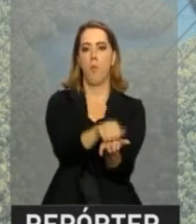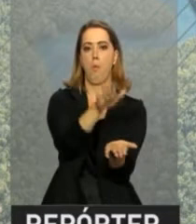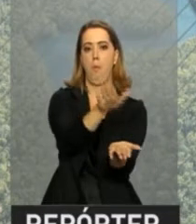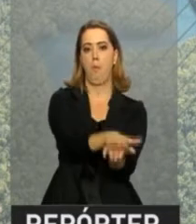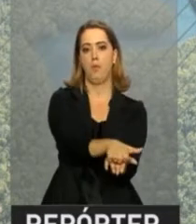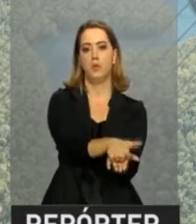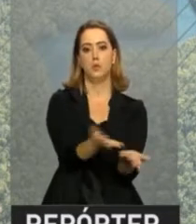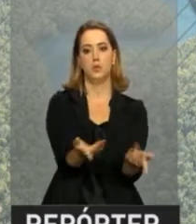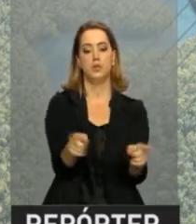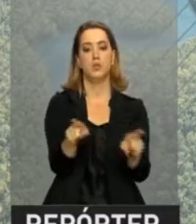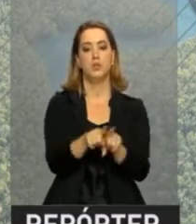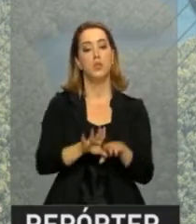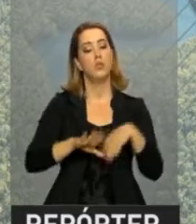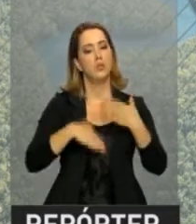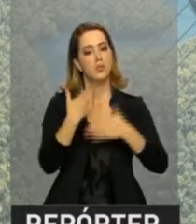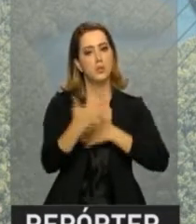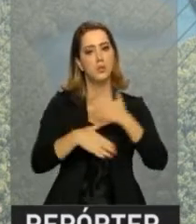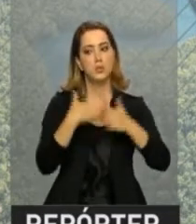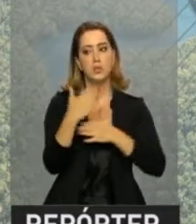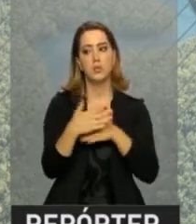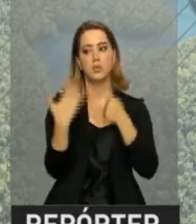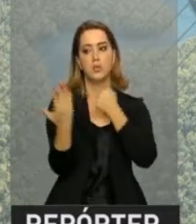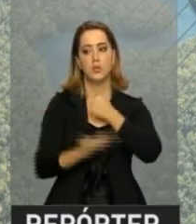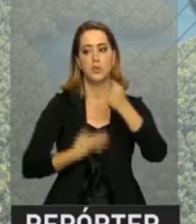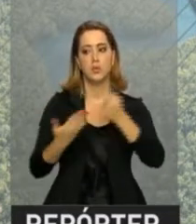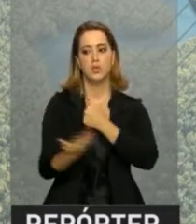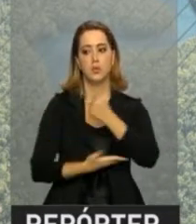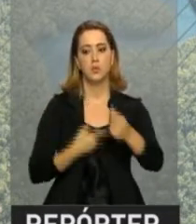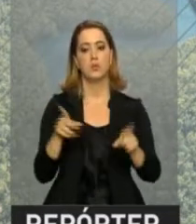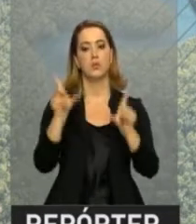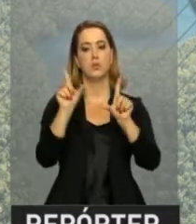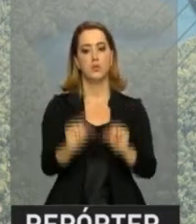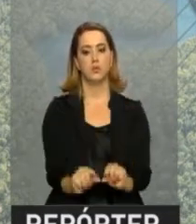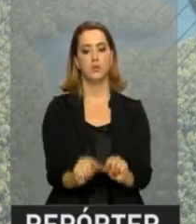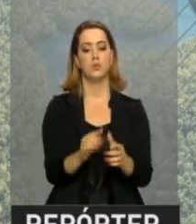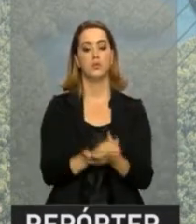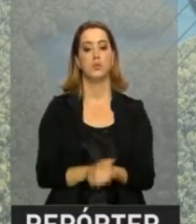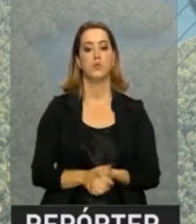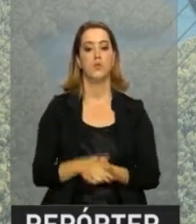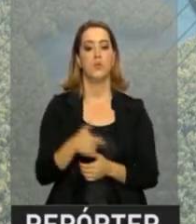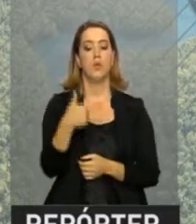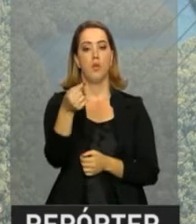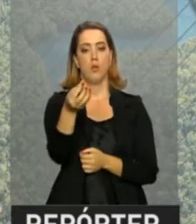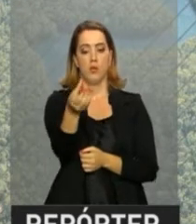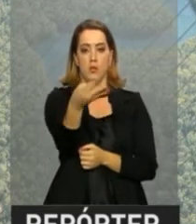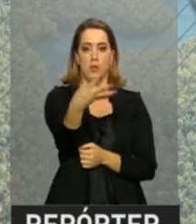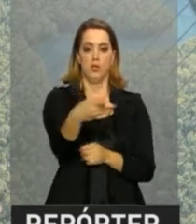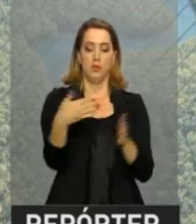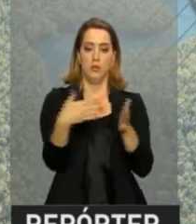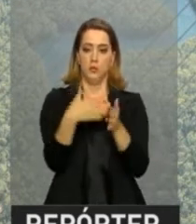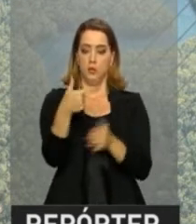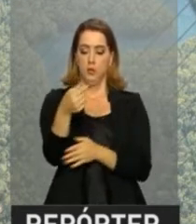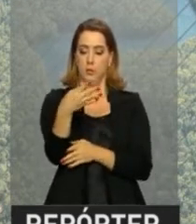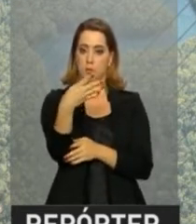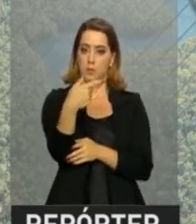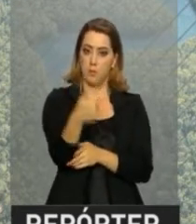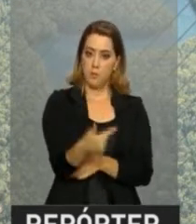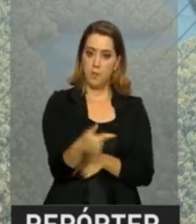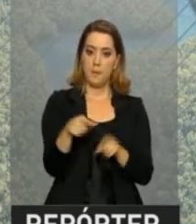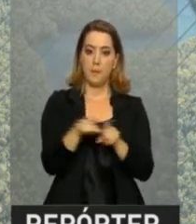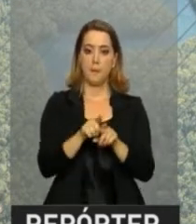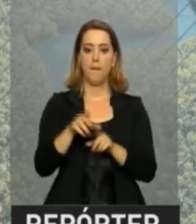R$ 1,6 bilhão em multas, mantendo o desmatamento em patamares baixos. De 2004 a 2012, o Brasil